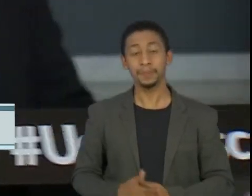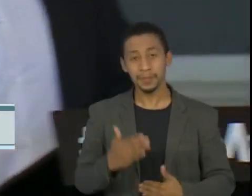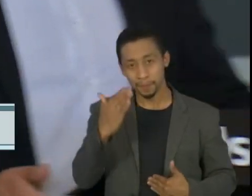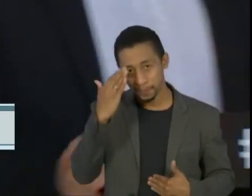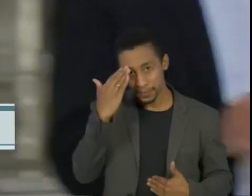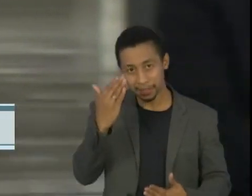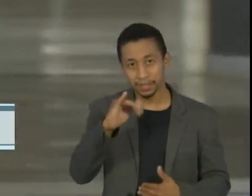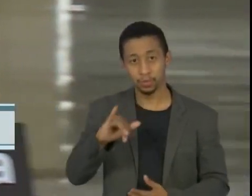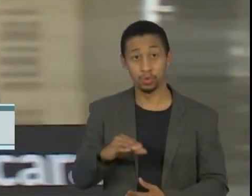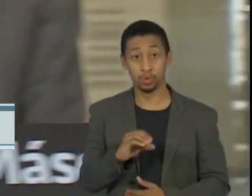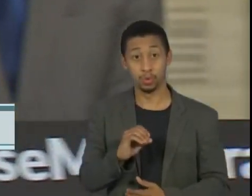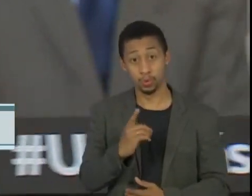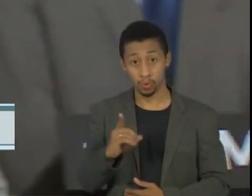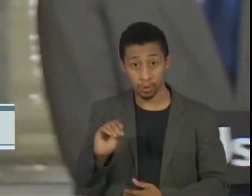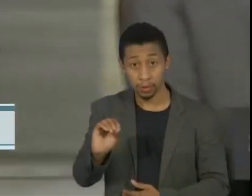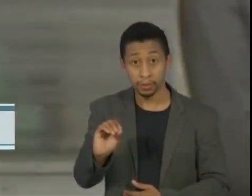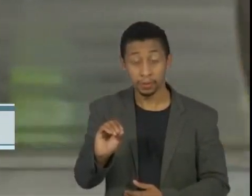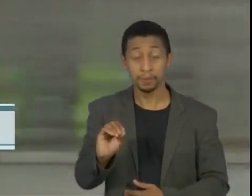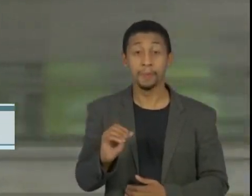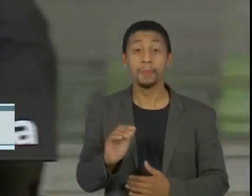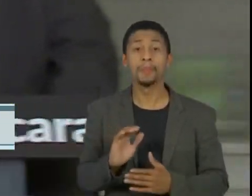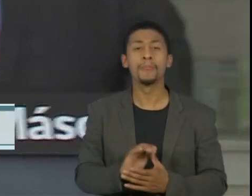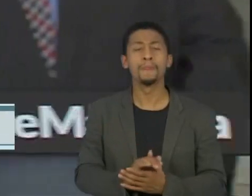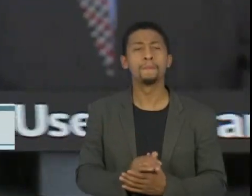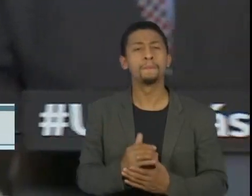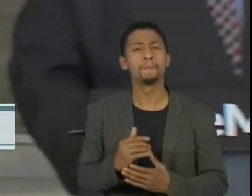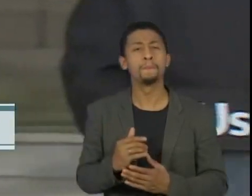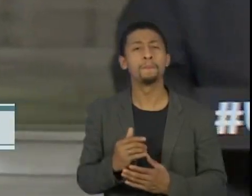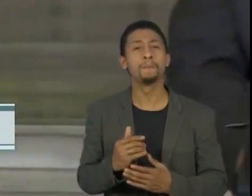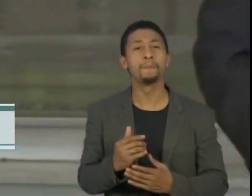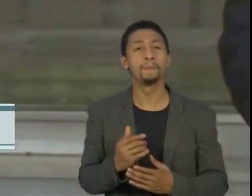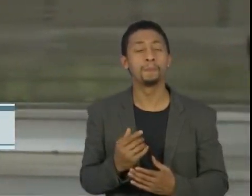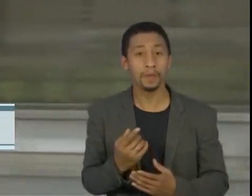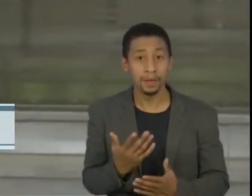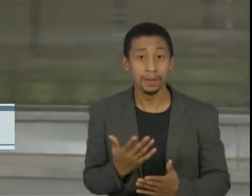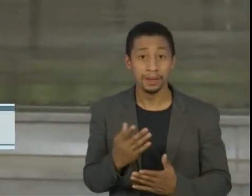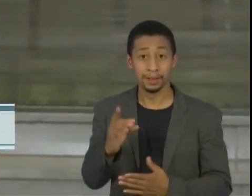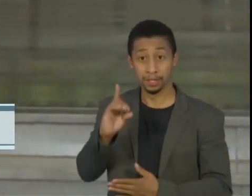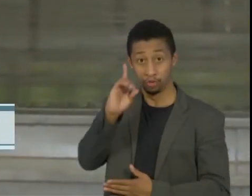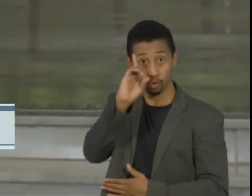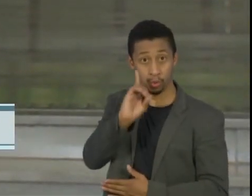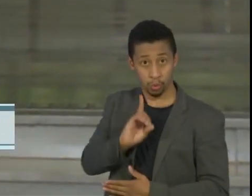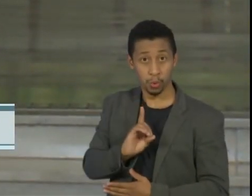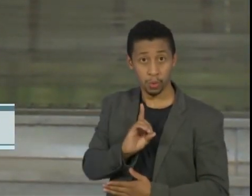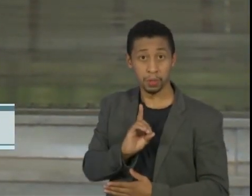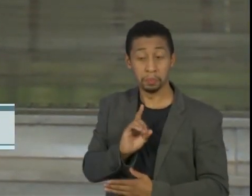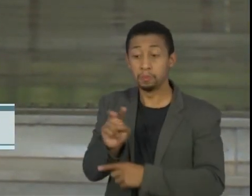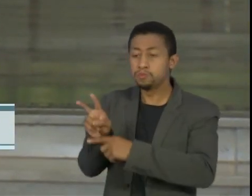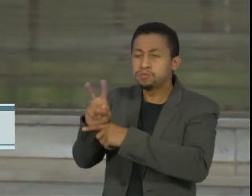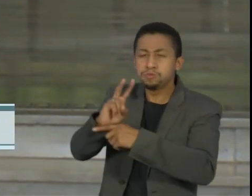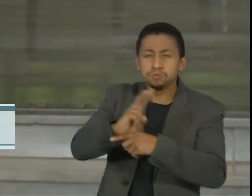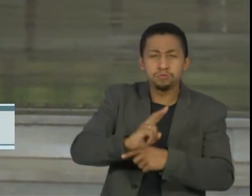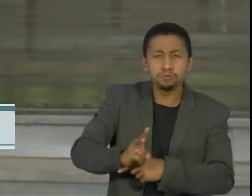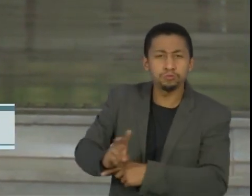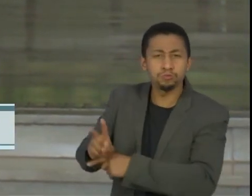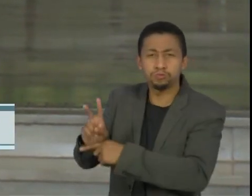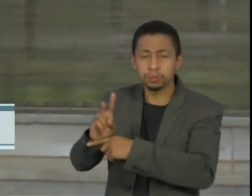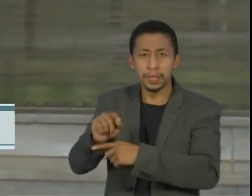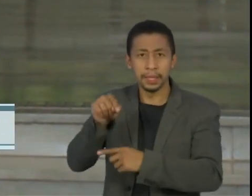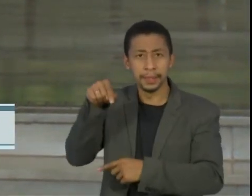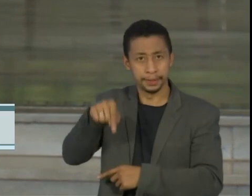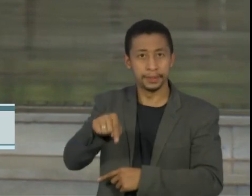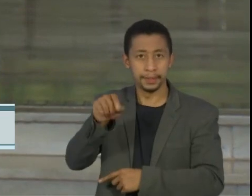João Gabardo. Antes de passarmos para a diretora da Vigilância Sanitária aqui do Estado